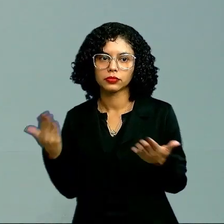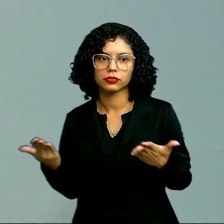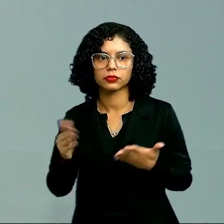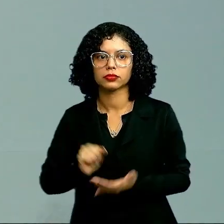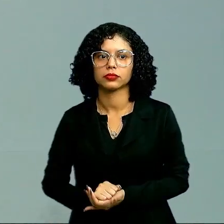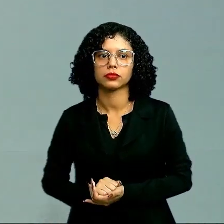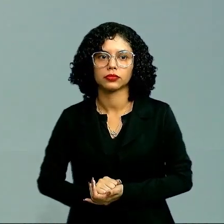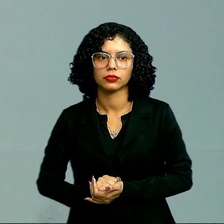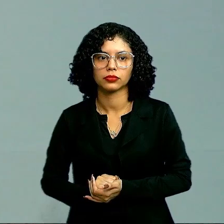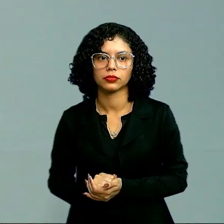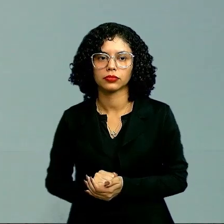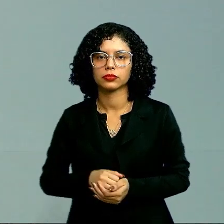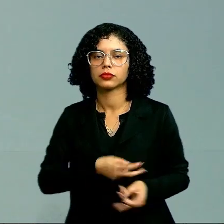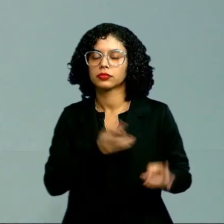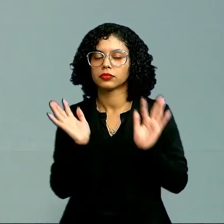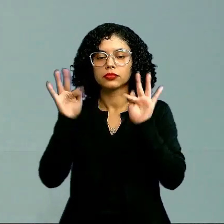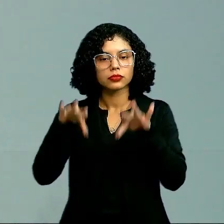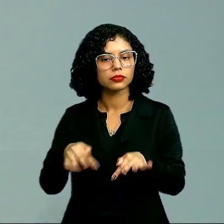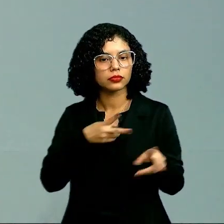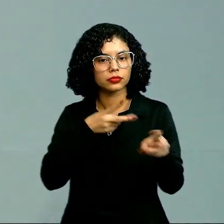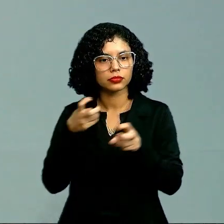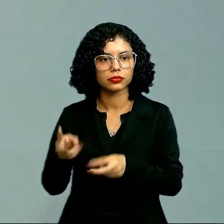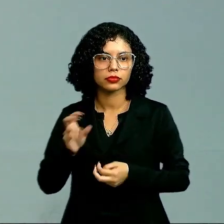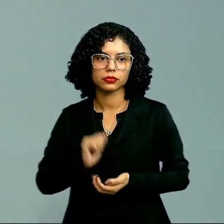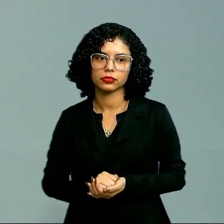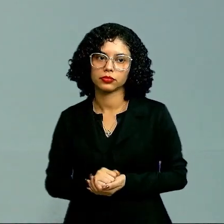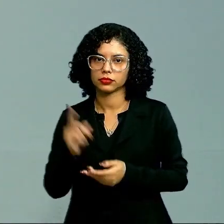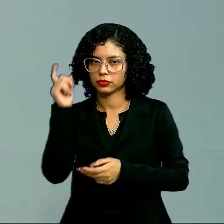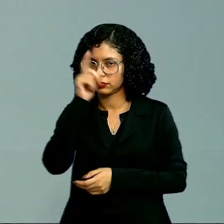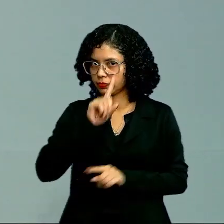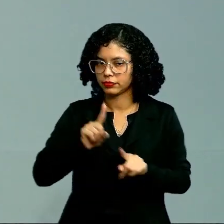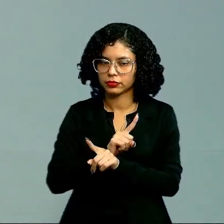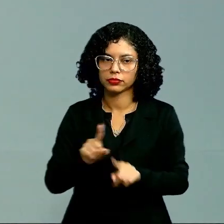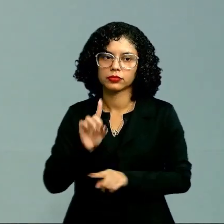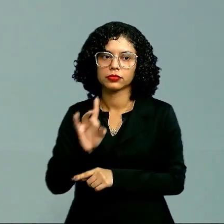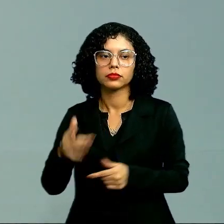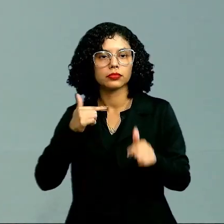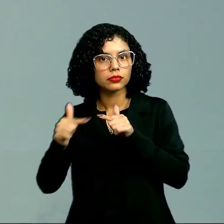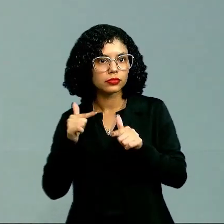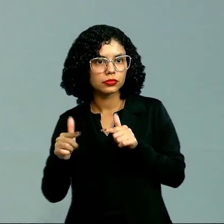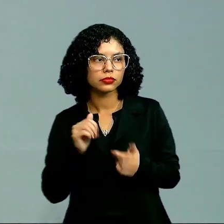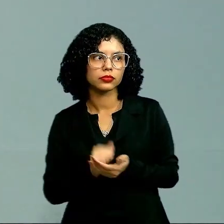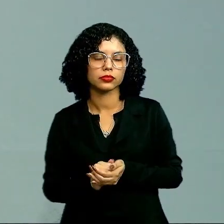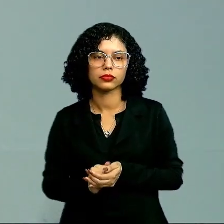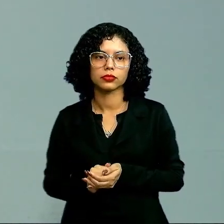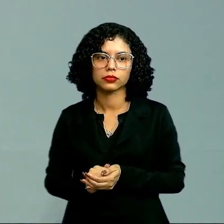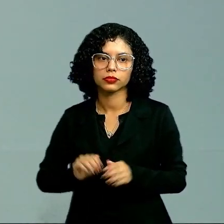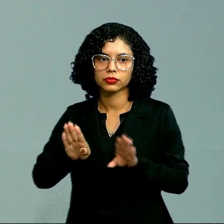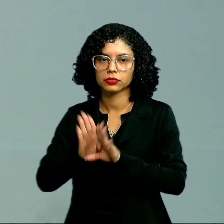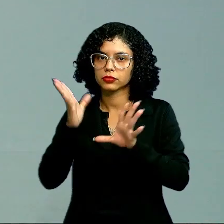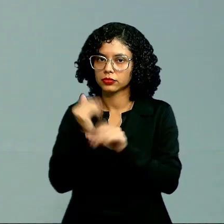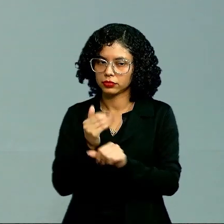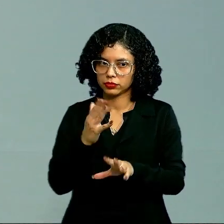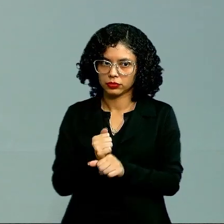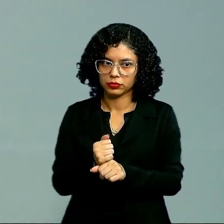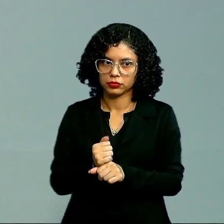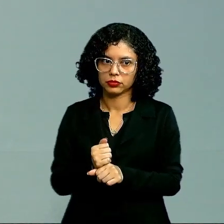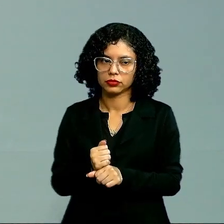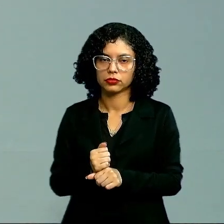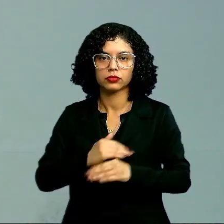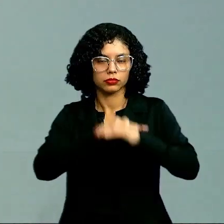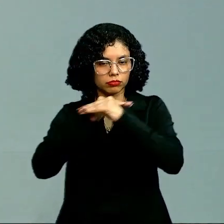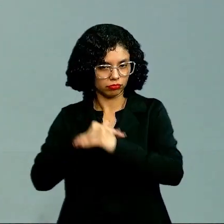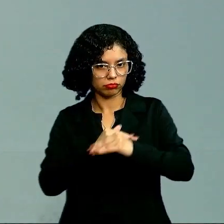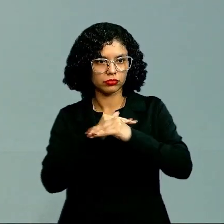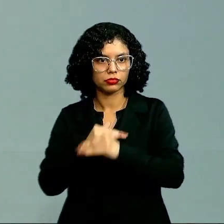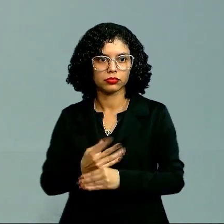Então, podemos observar que não é tão difícil. É só trabalhar com as bolas. Somou,